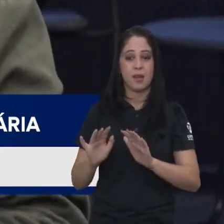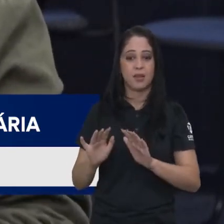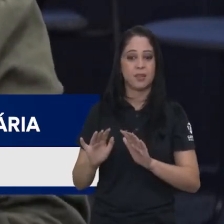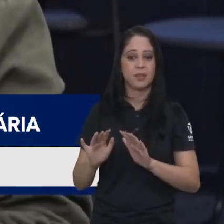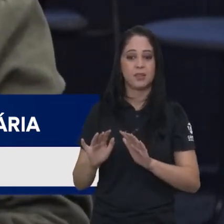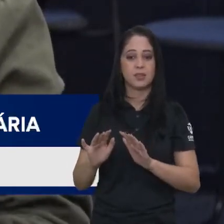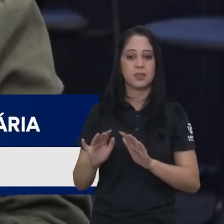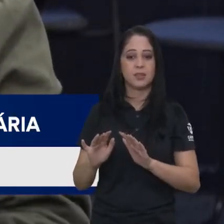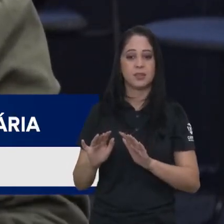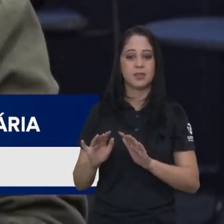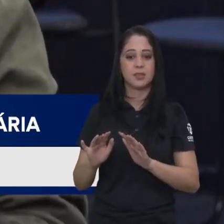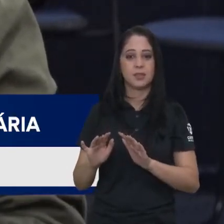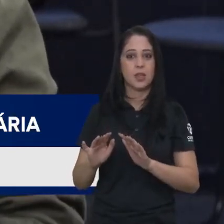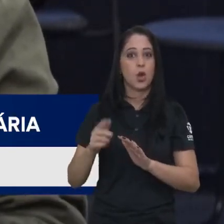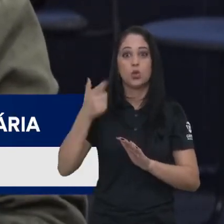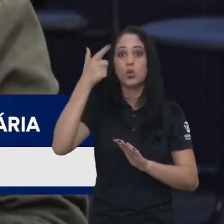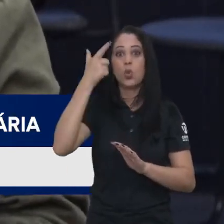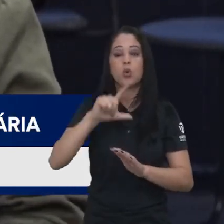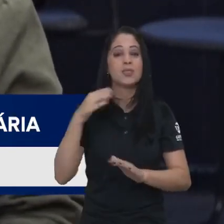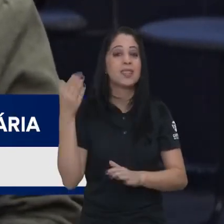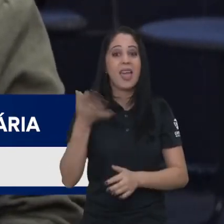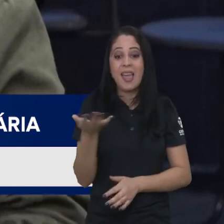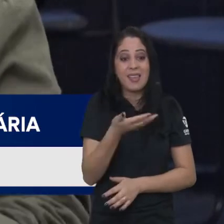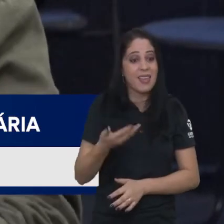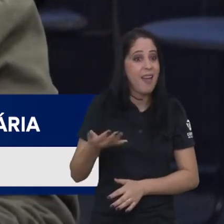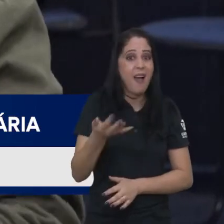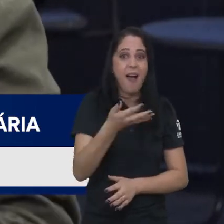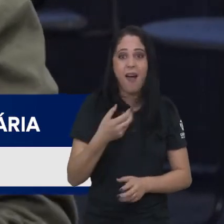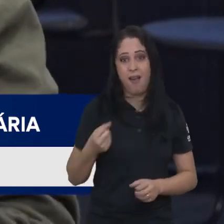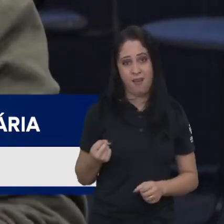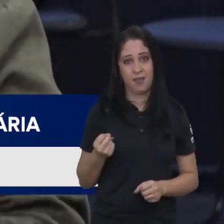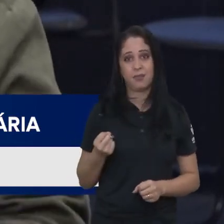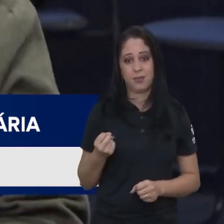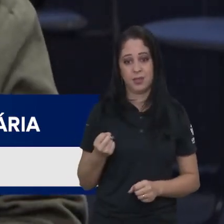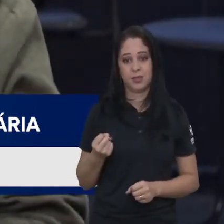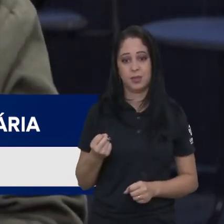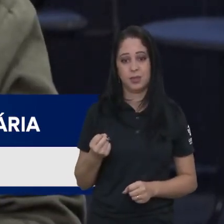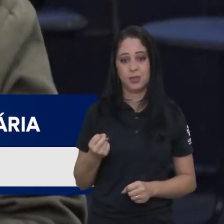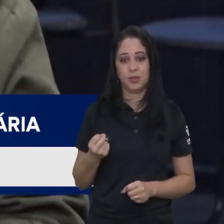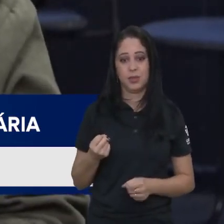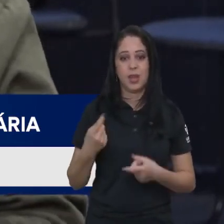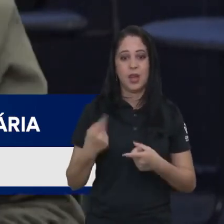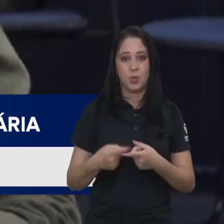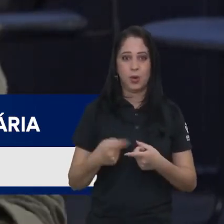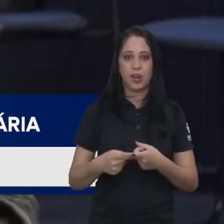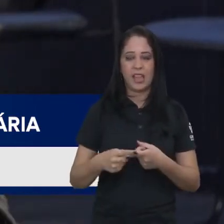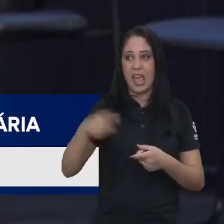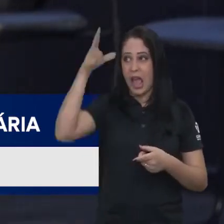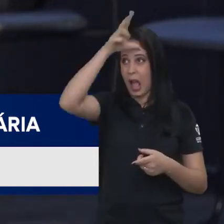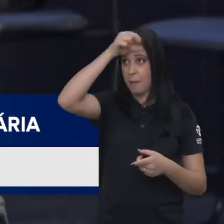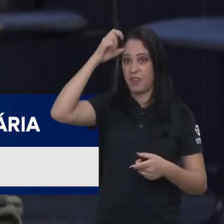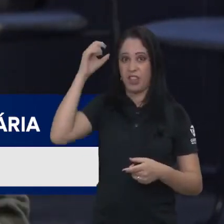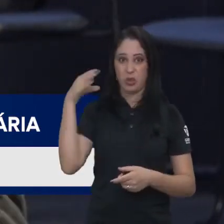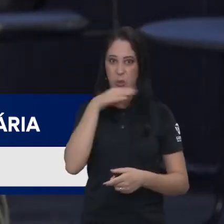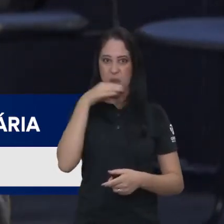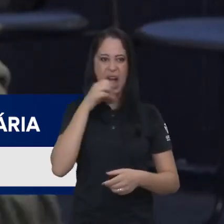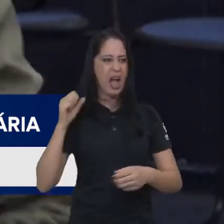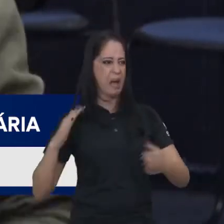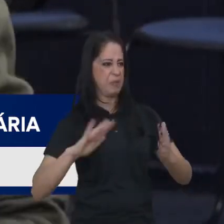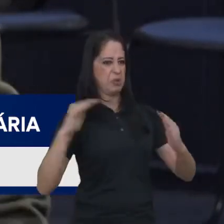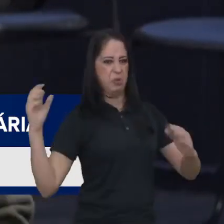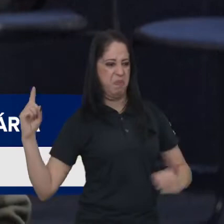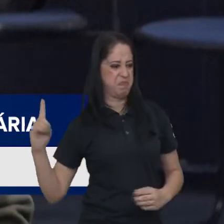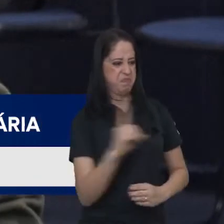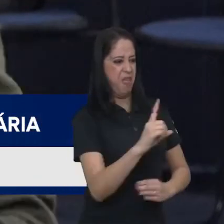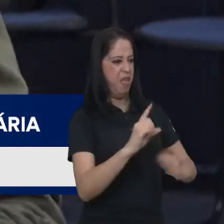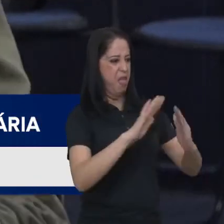mas não estamos conseguindo fazer isso em tempo hábil, tão hábil quanto a invasão da prefeitura, as notificações, as